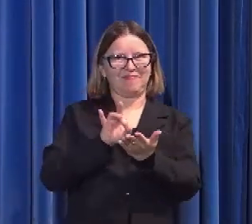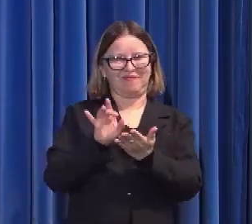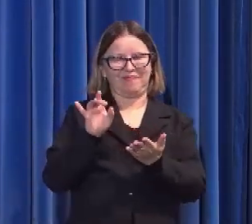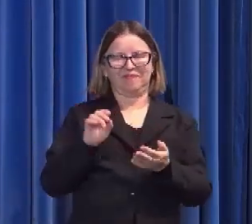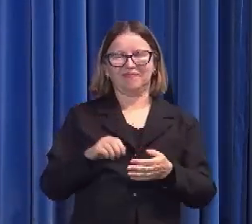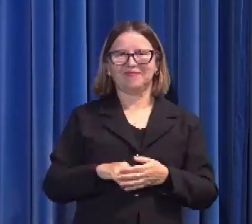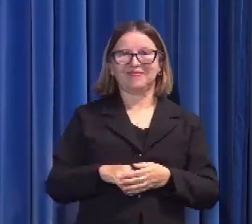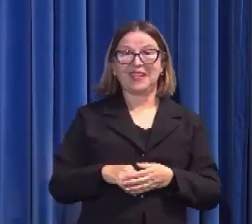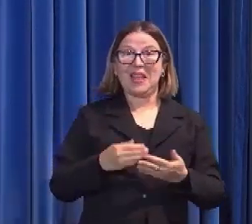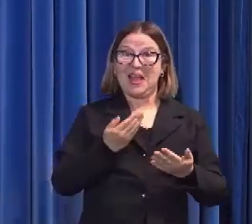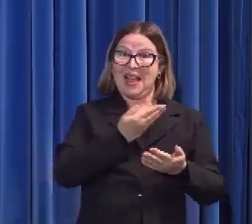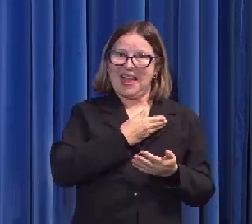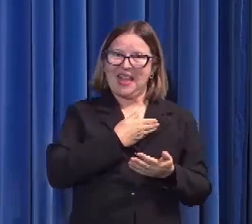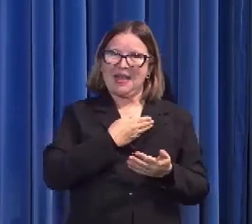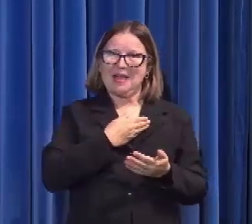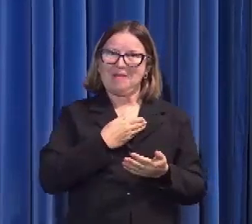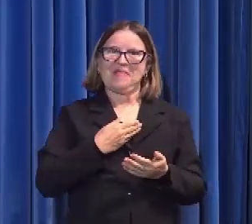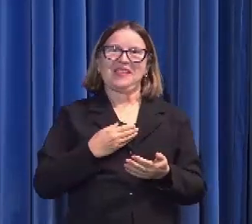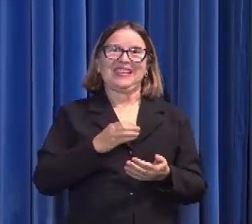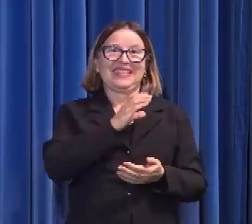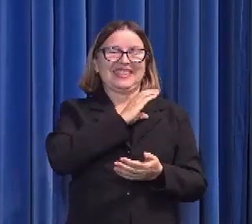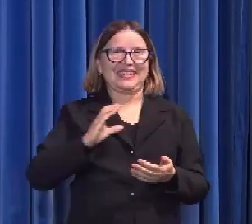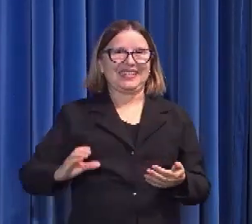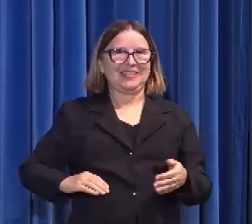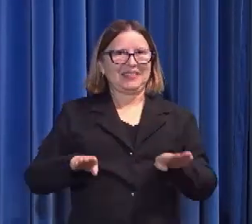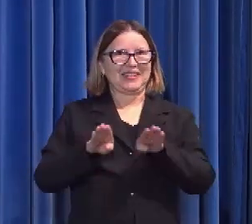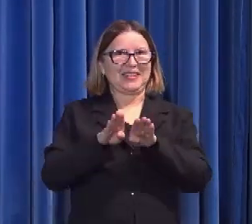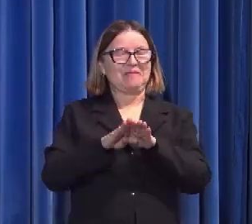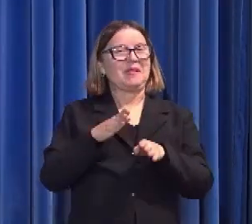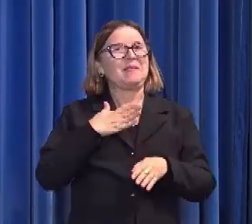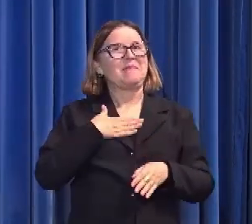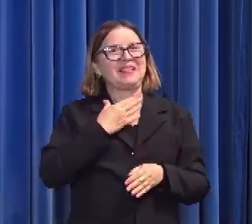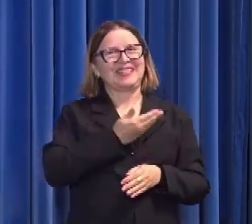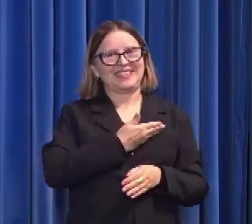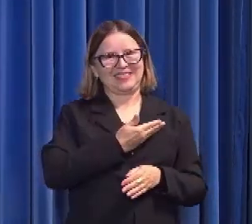os Amigos de Cristo são meus amigos